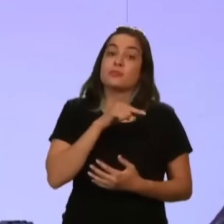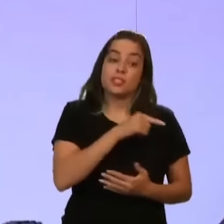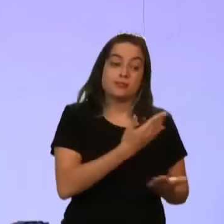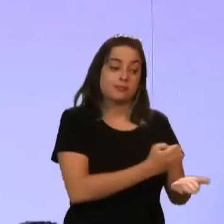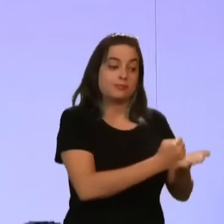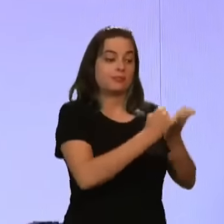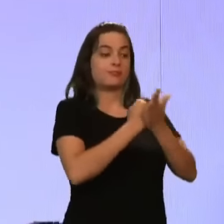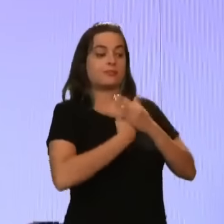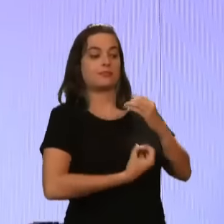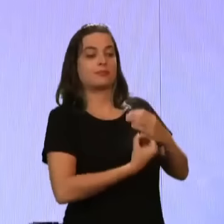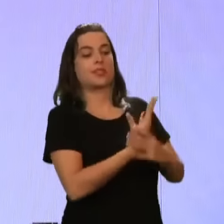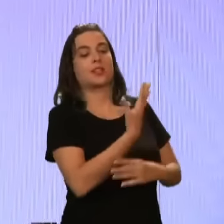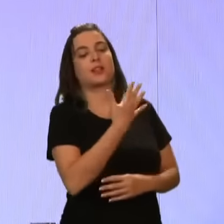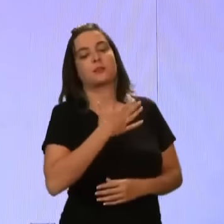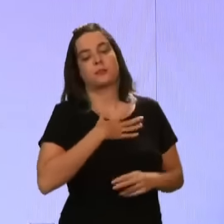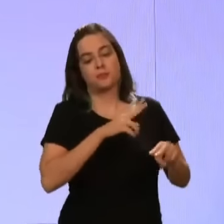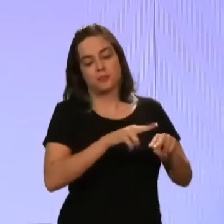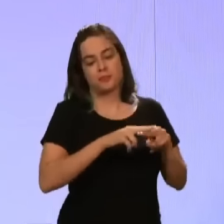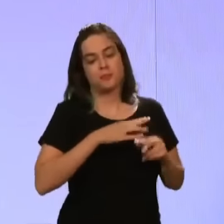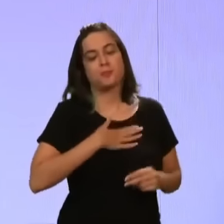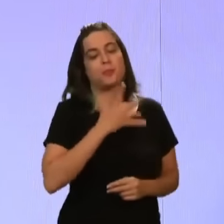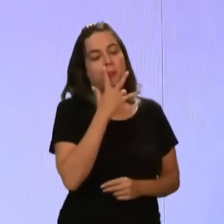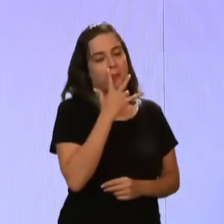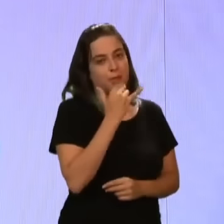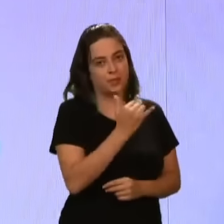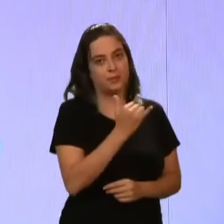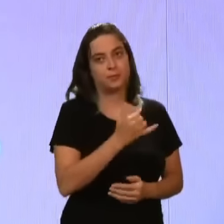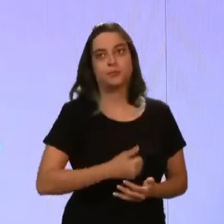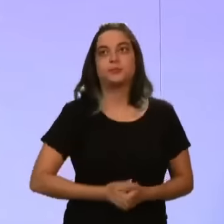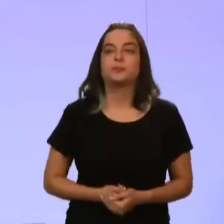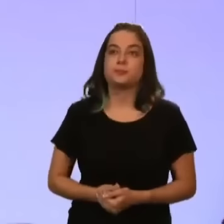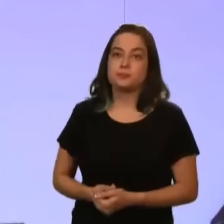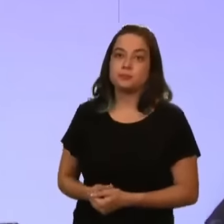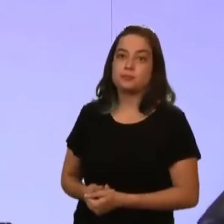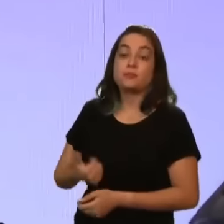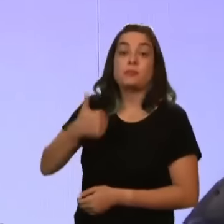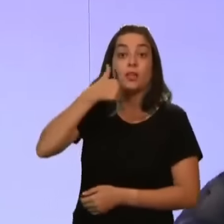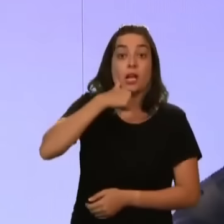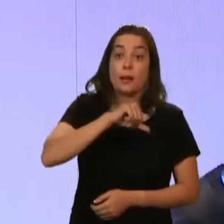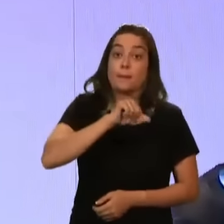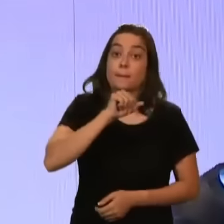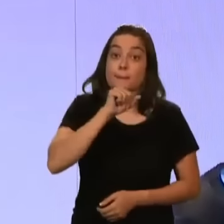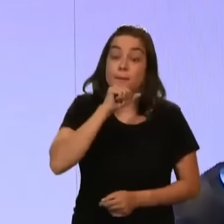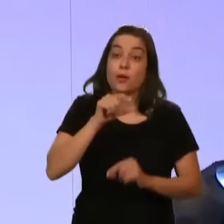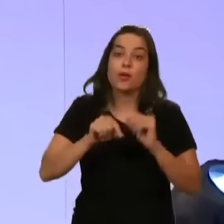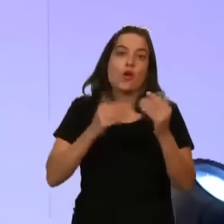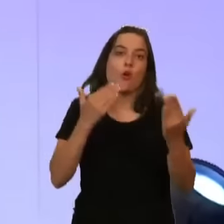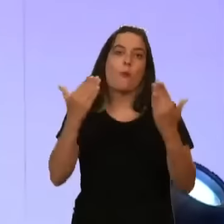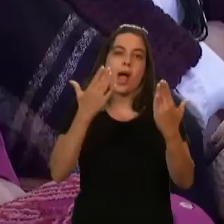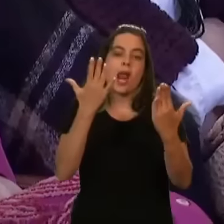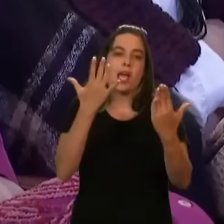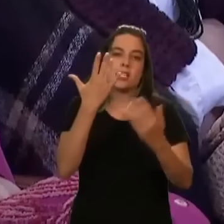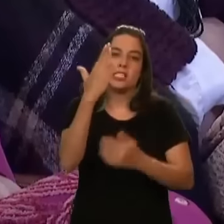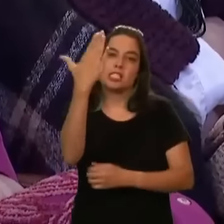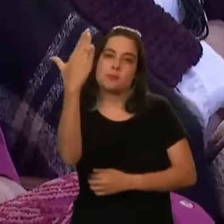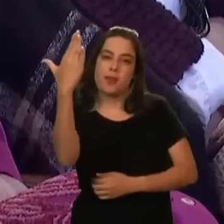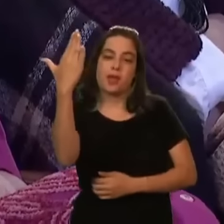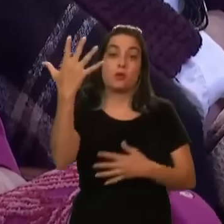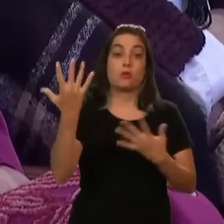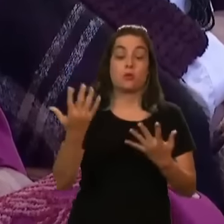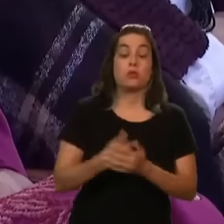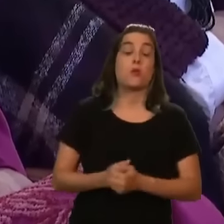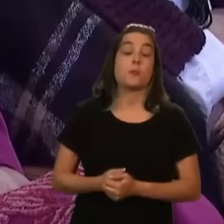mim por causa do meu pai. A mãe, ela é o primeiro espelho de mulher que nós temos, então a autoestima